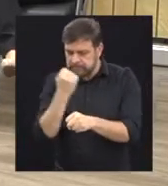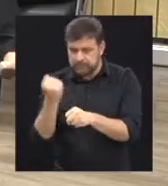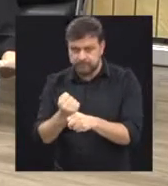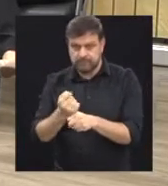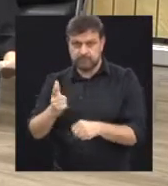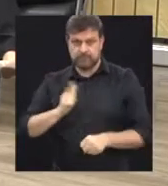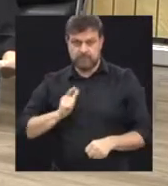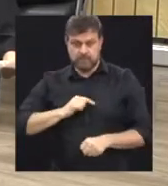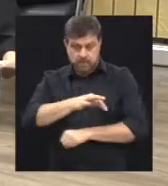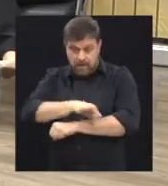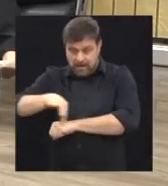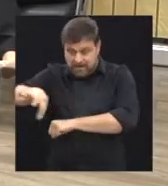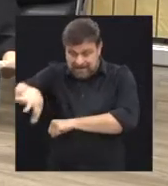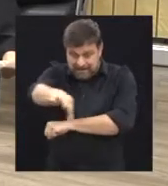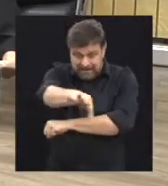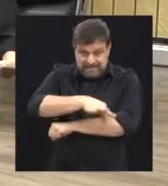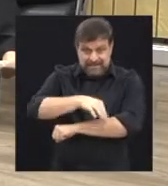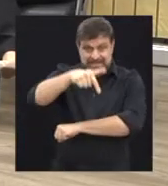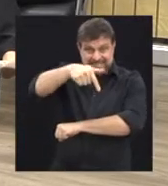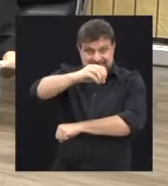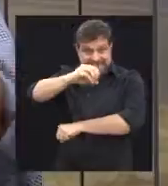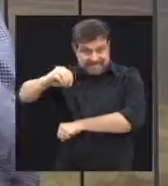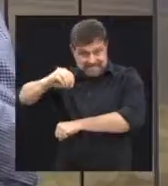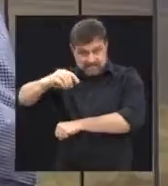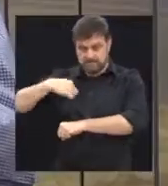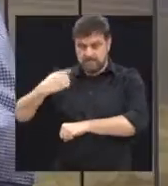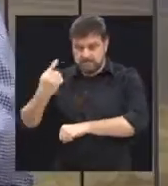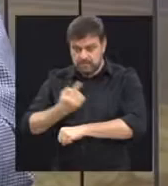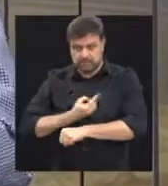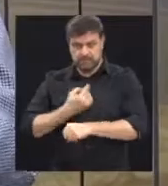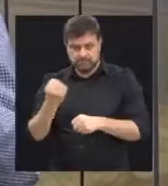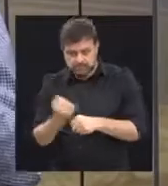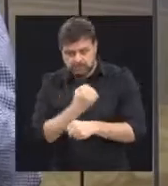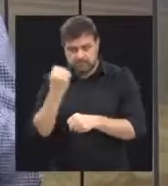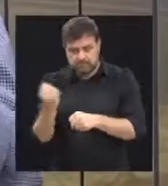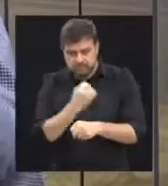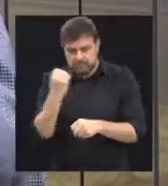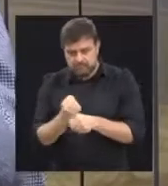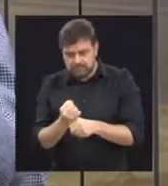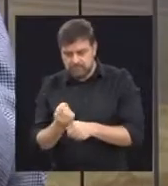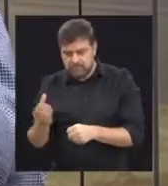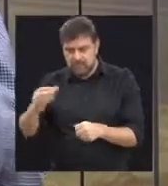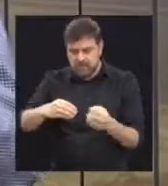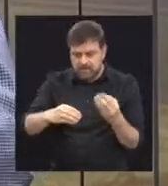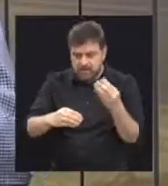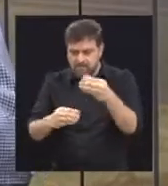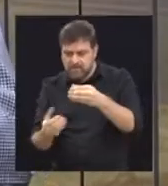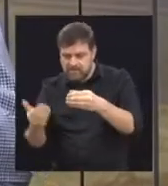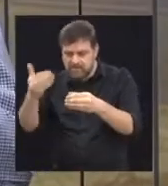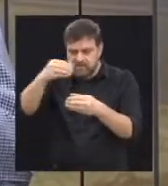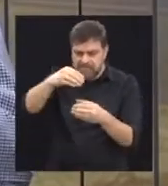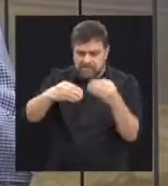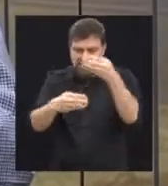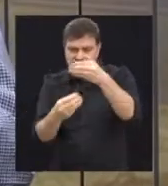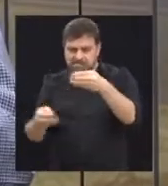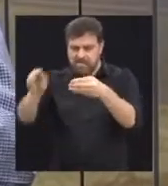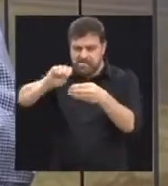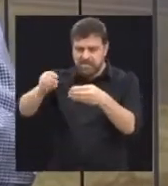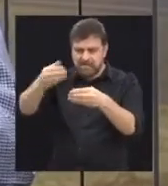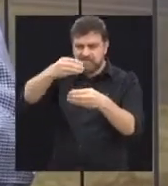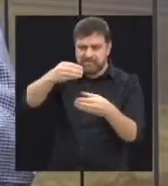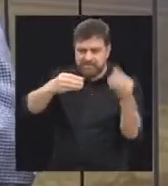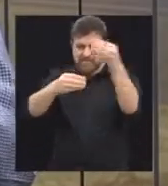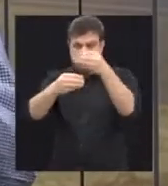fizemos um projeto, uma área de 700 metros, e começamos a construir devagarzinho. Começamos com uma campanha do